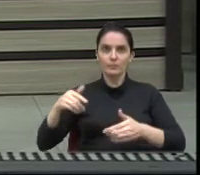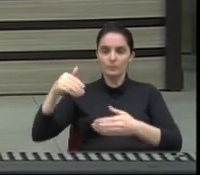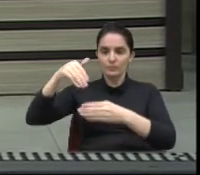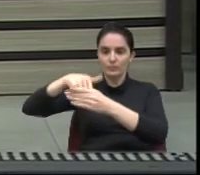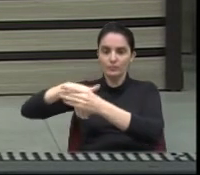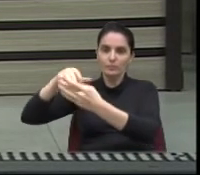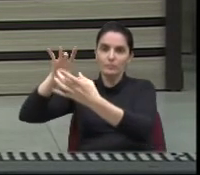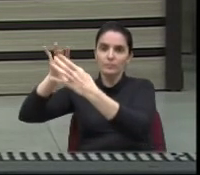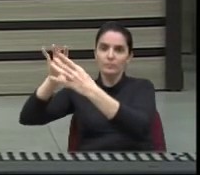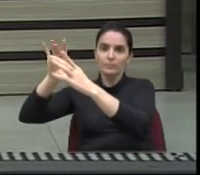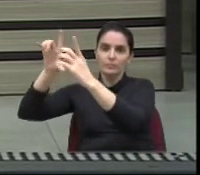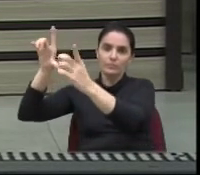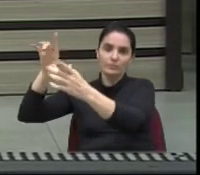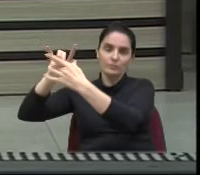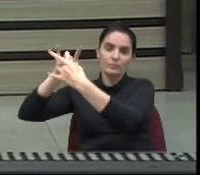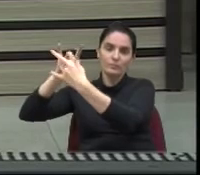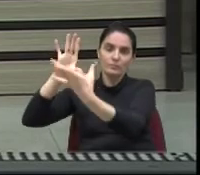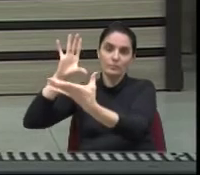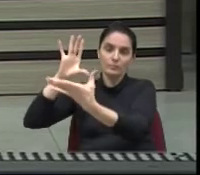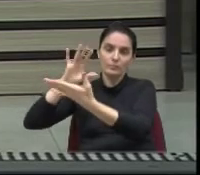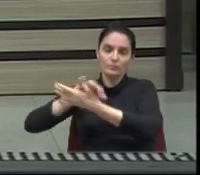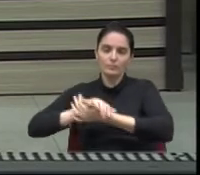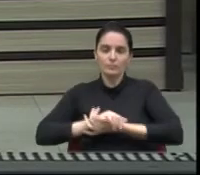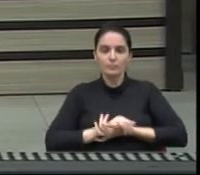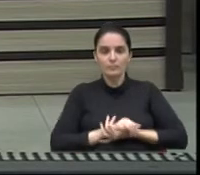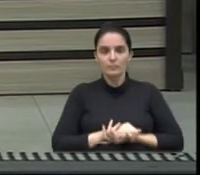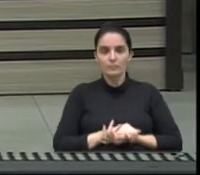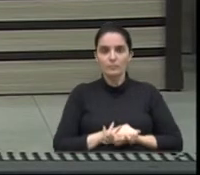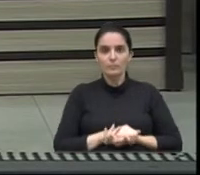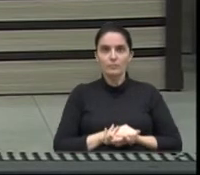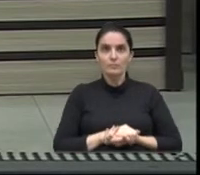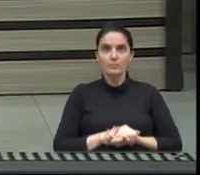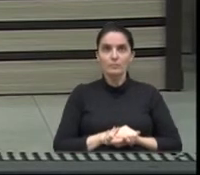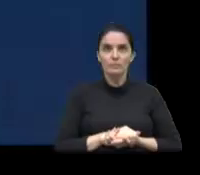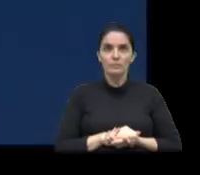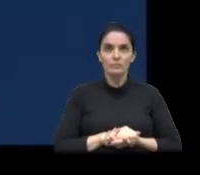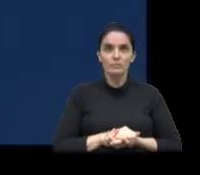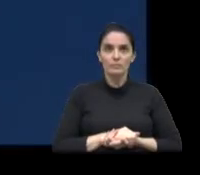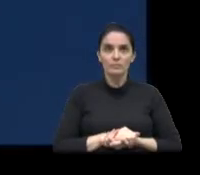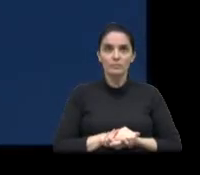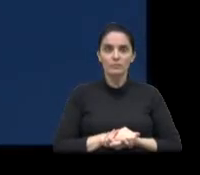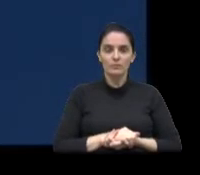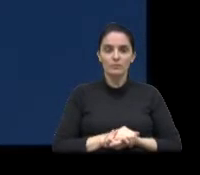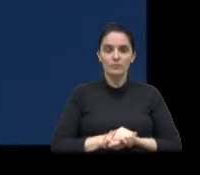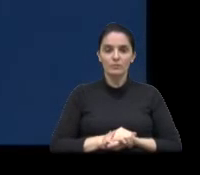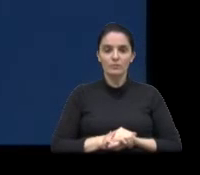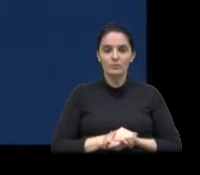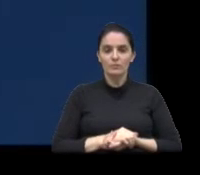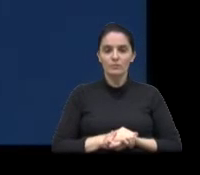votação. E o painel de votação está aberto.